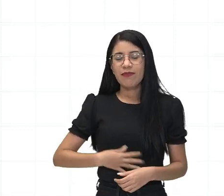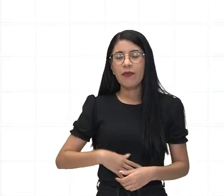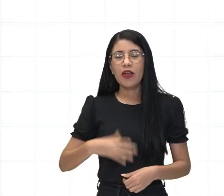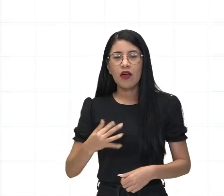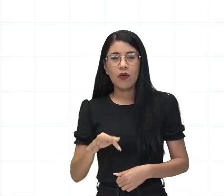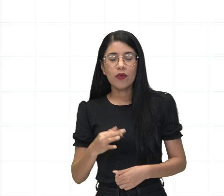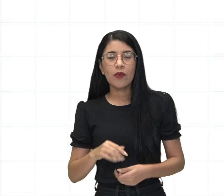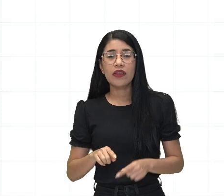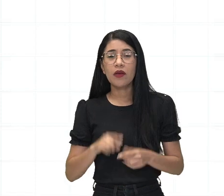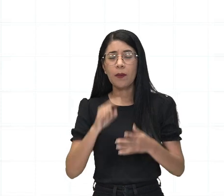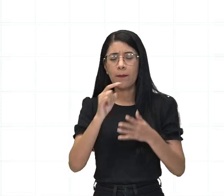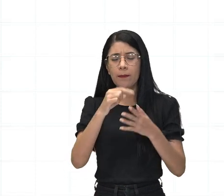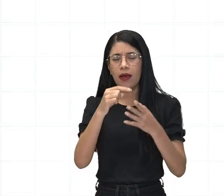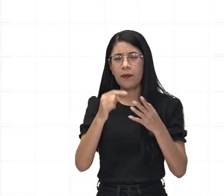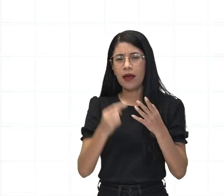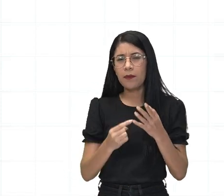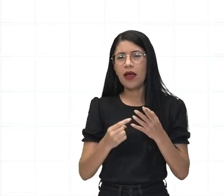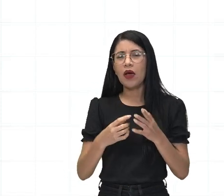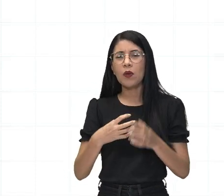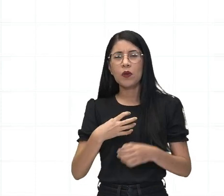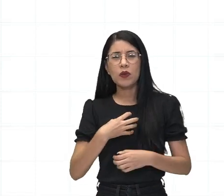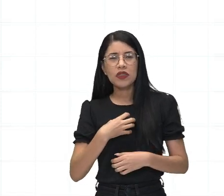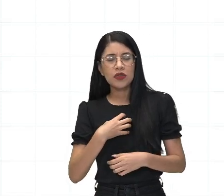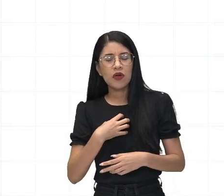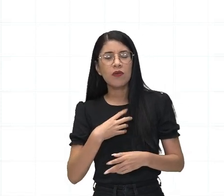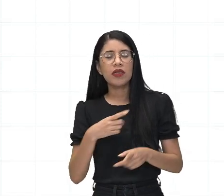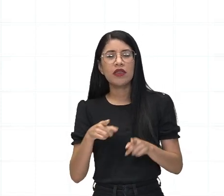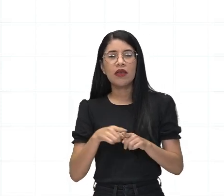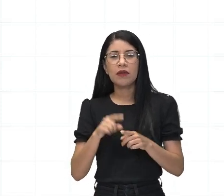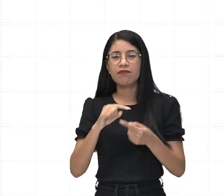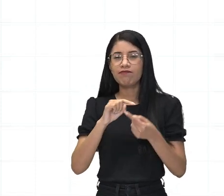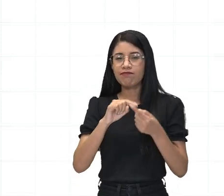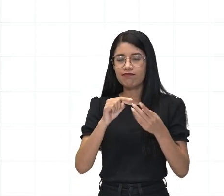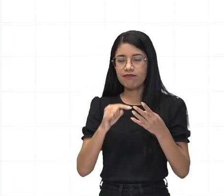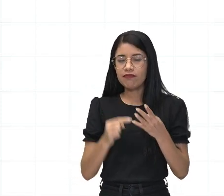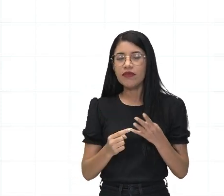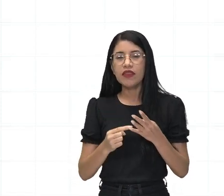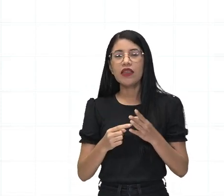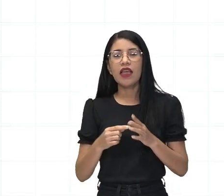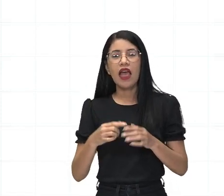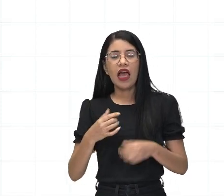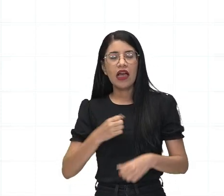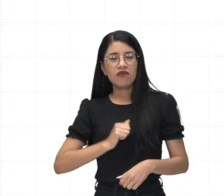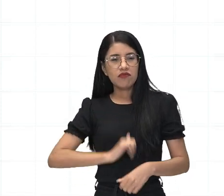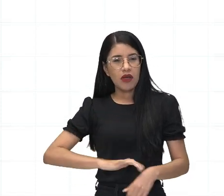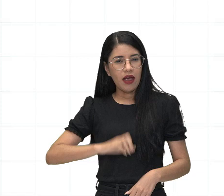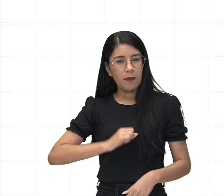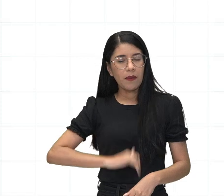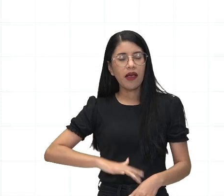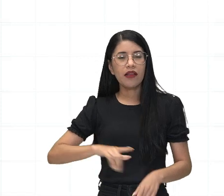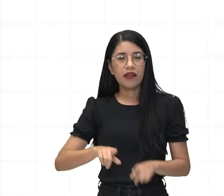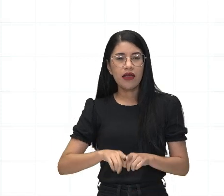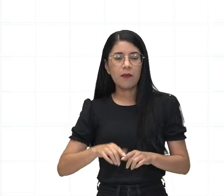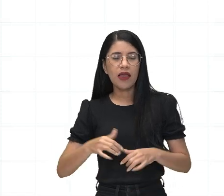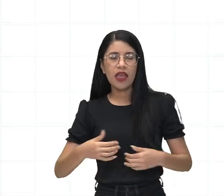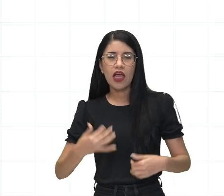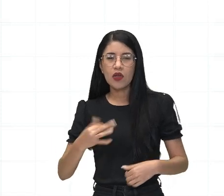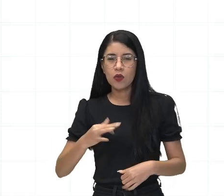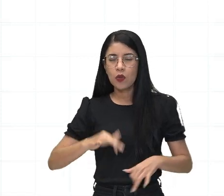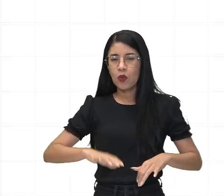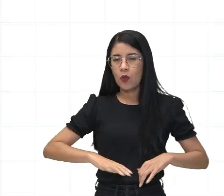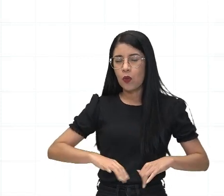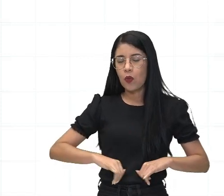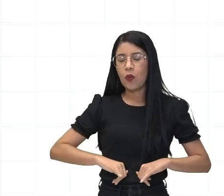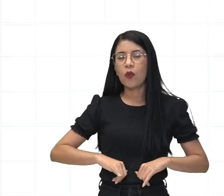todos esses sinais e sintomas, diarreias, cólicas, náuseas, cansaço,